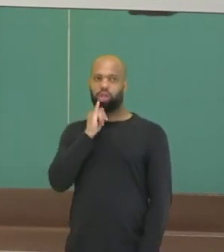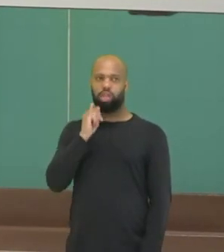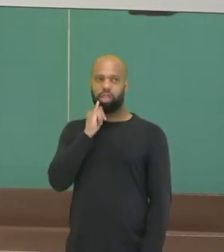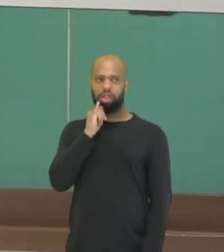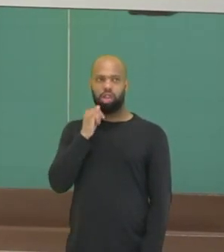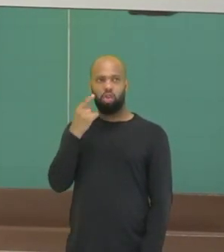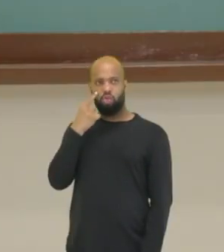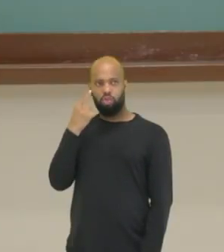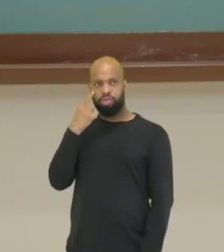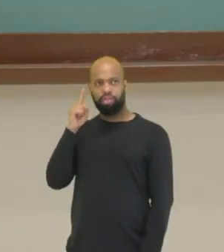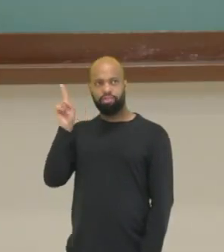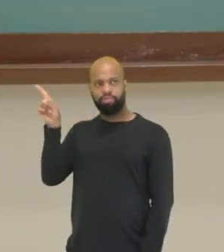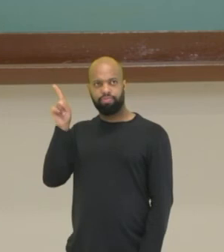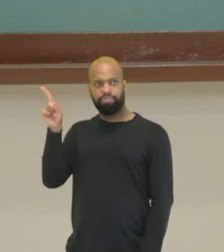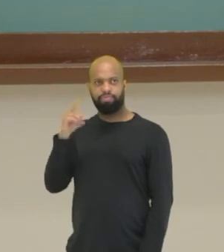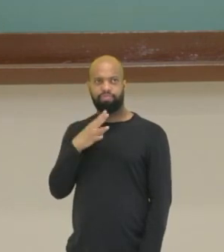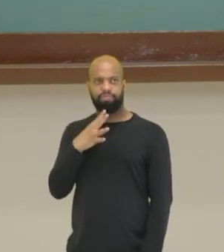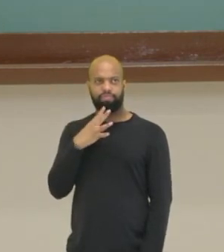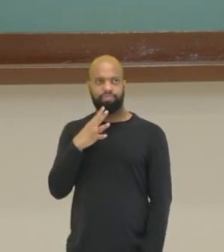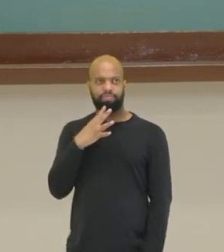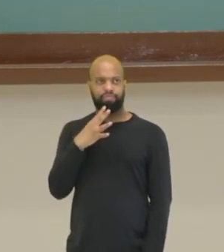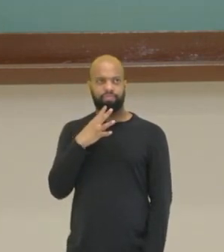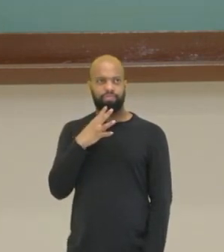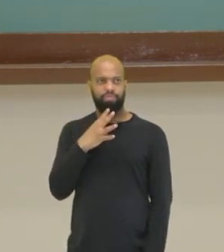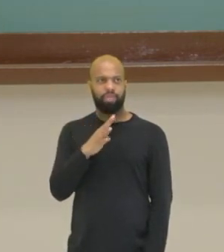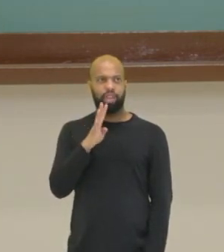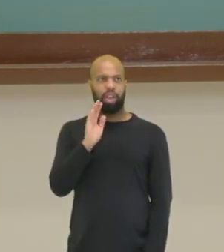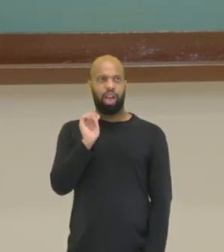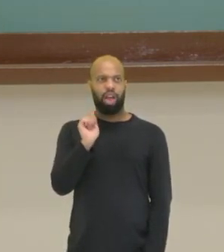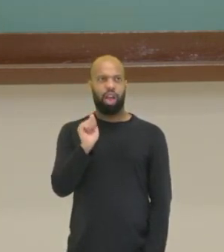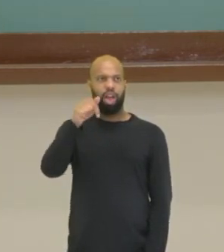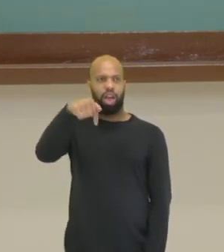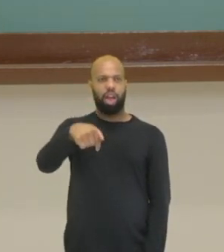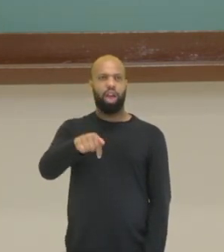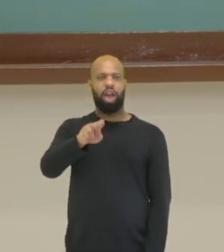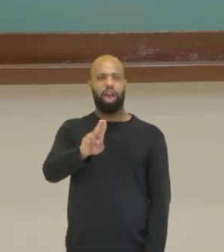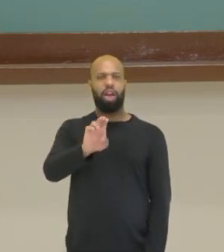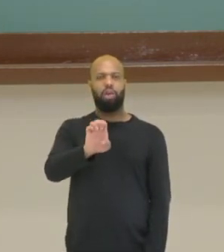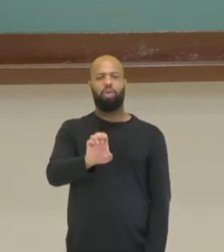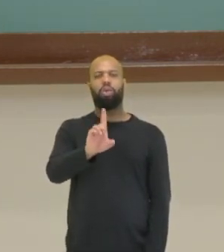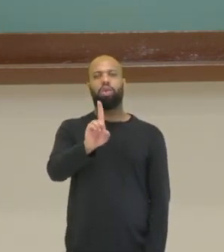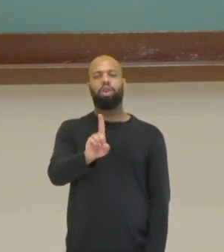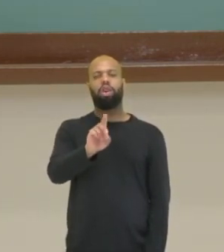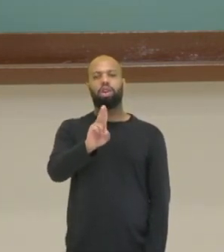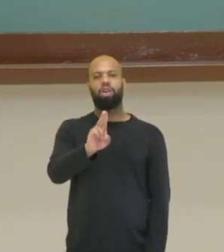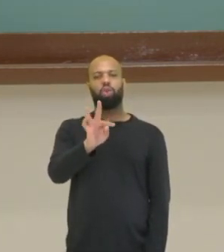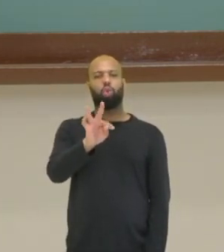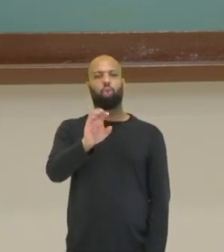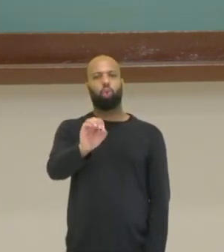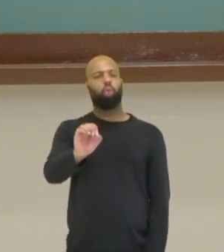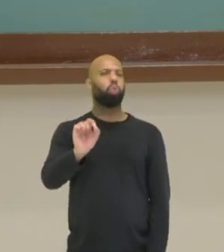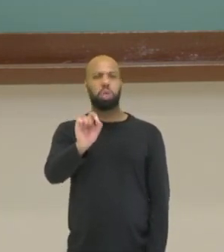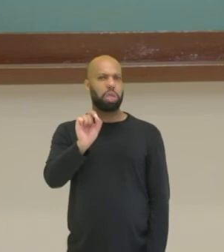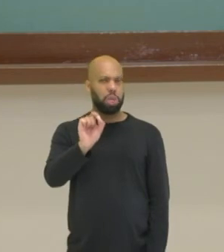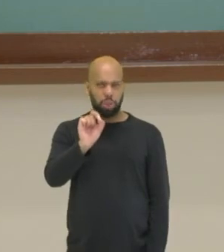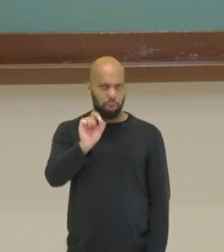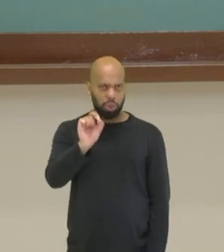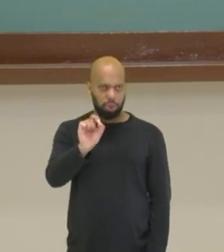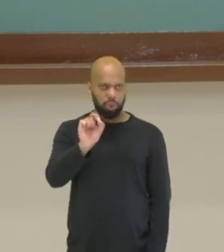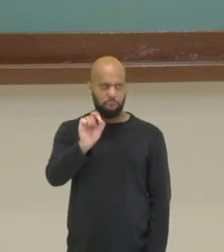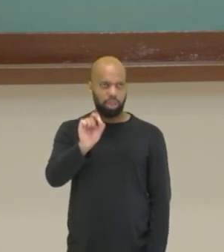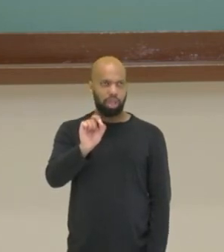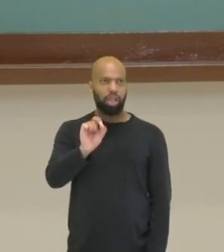um aqueduto? Aquífero, o que isso lembra? Água, professor, água! Opa, então o que seria